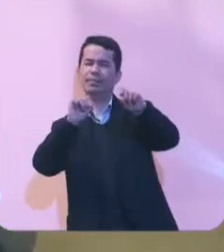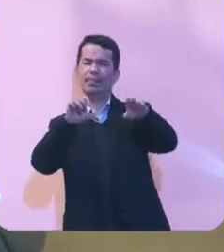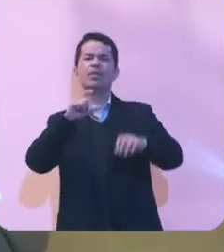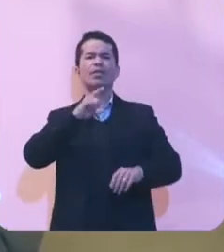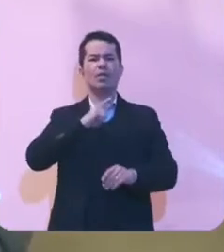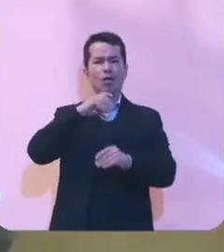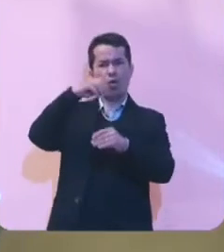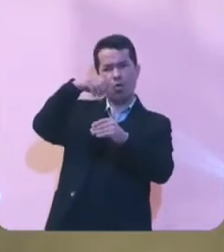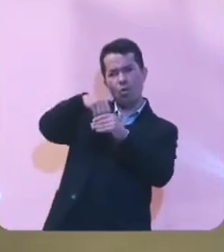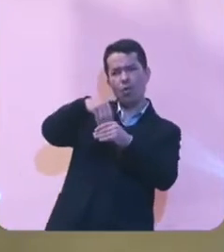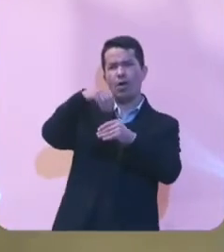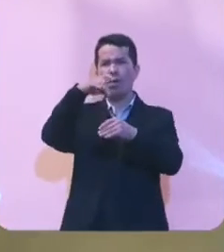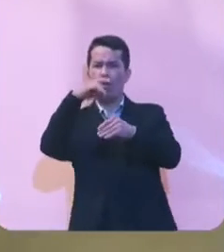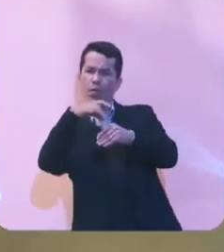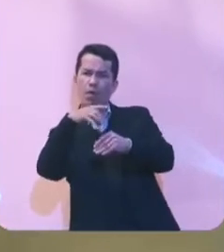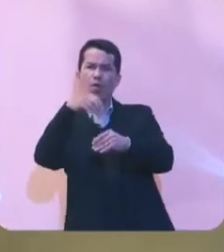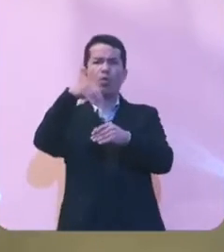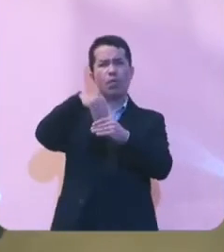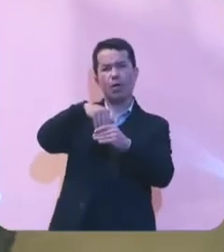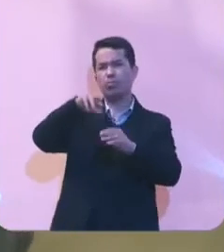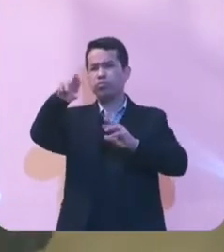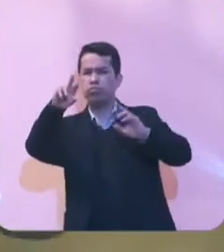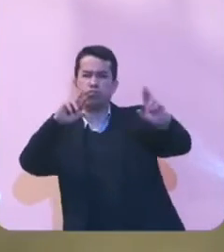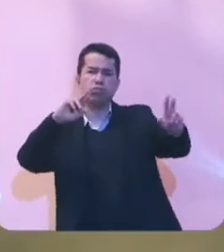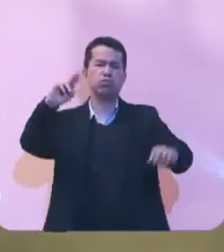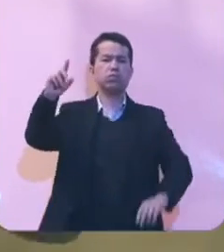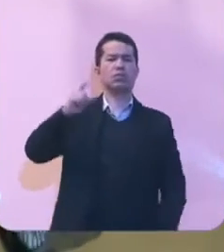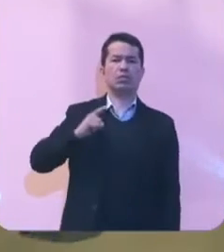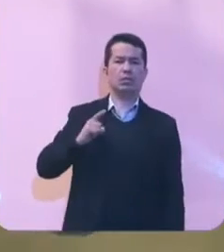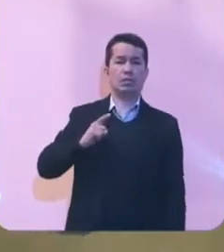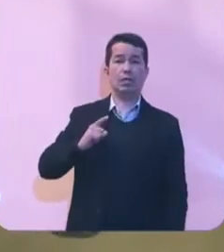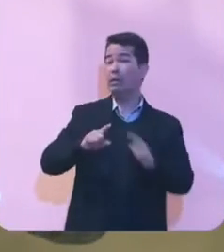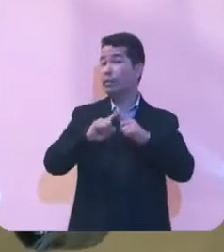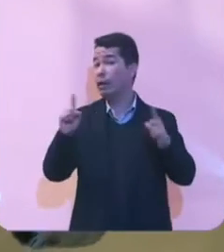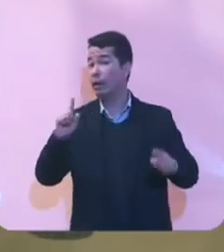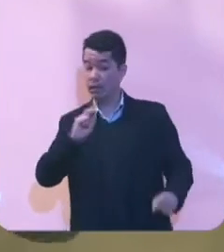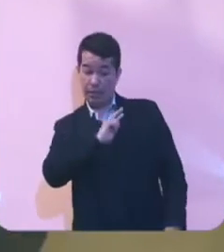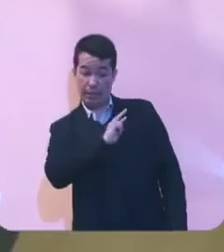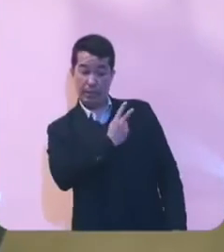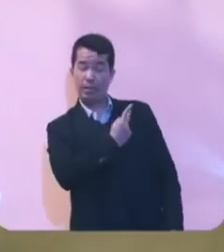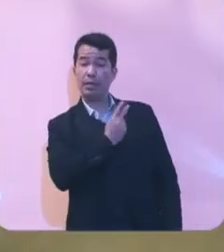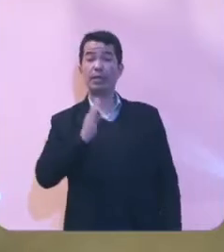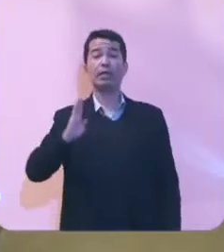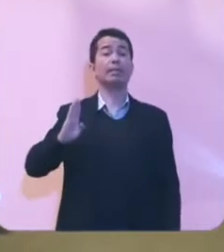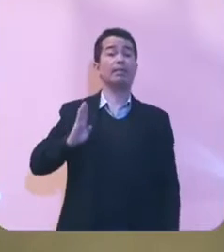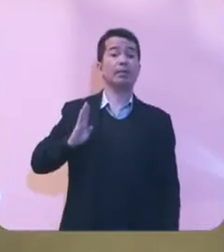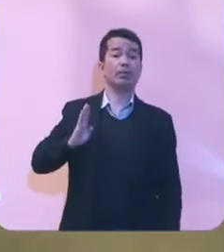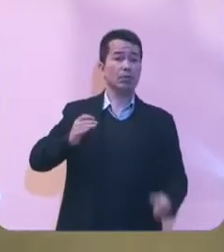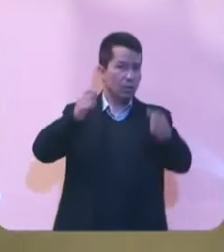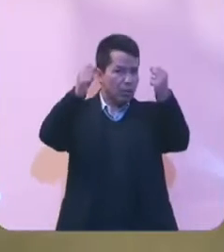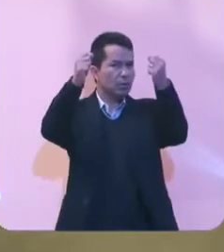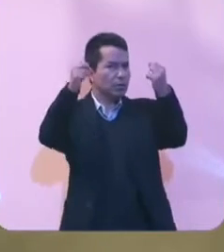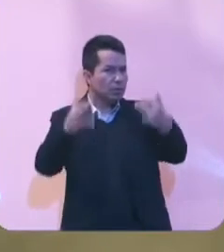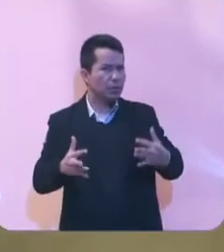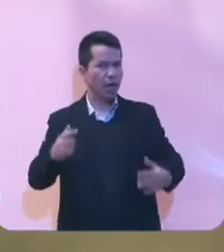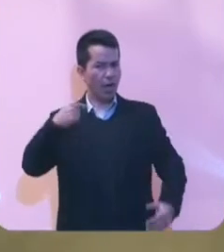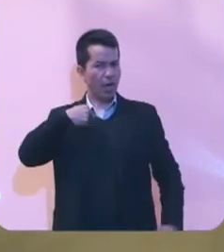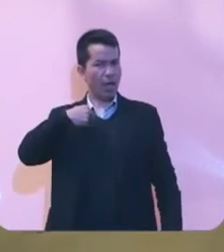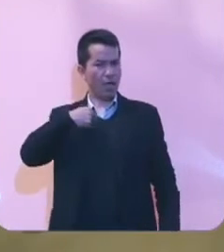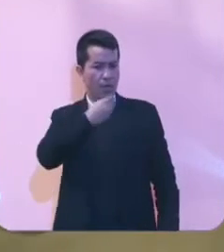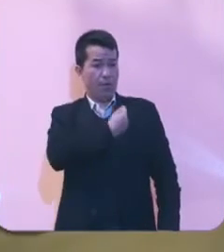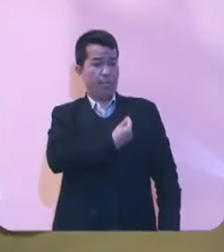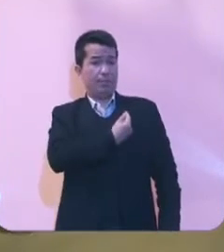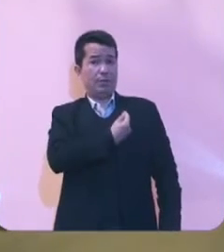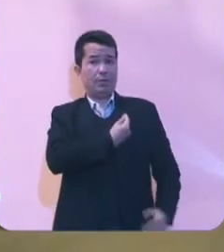no livro de Hebreus dizendo que nós somos a oferta do louvor. É a nossa vida colocada no